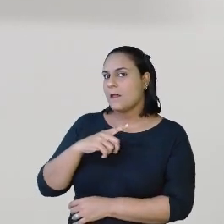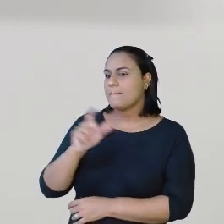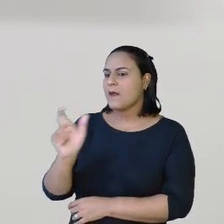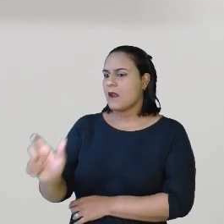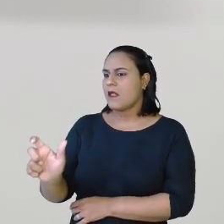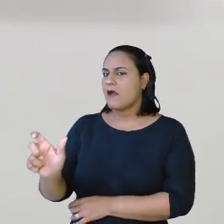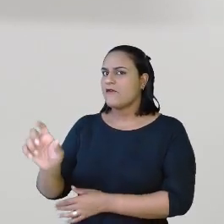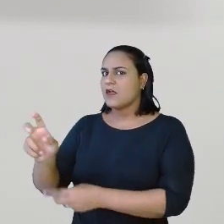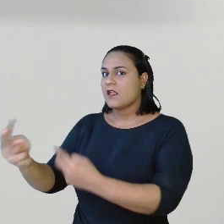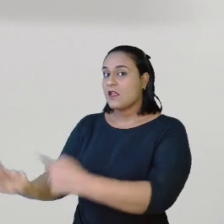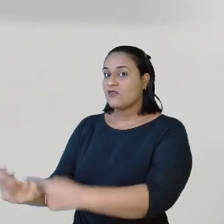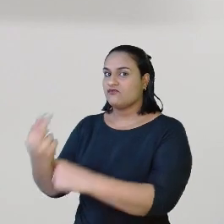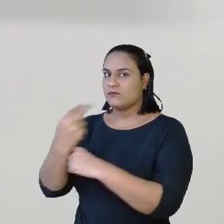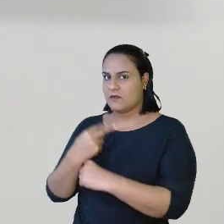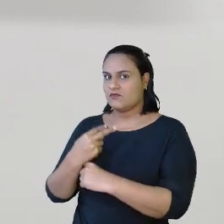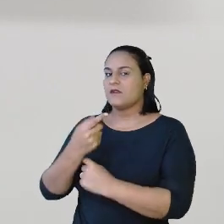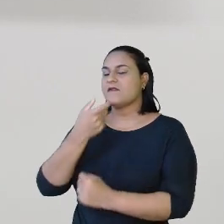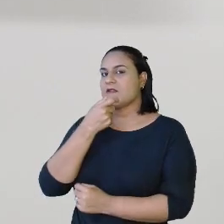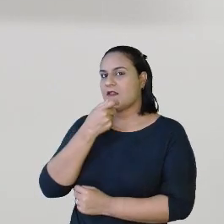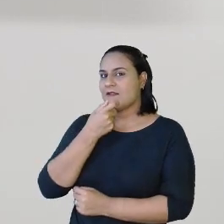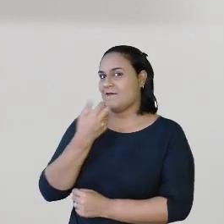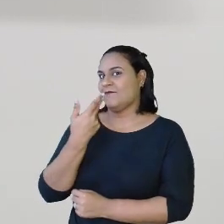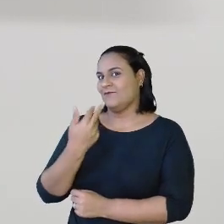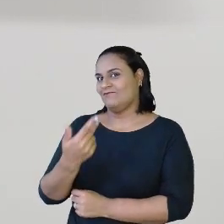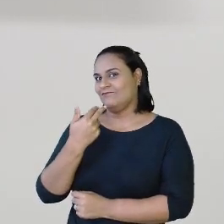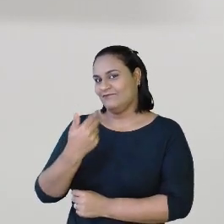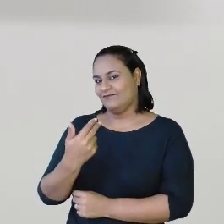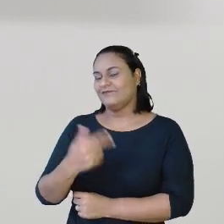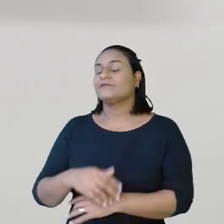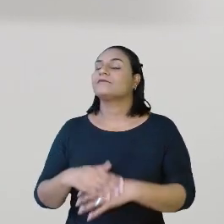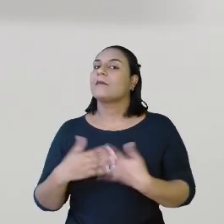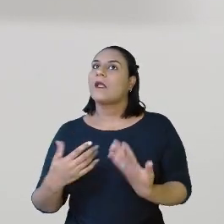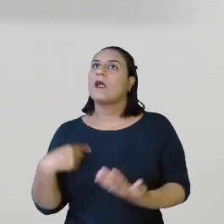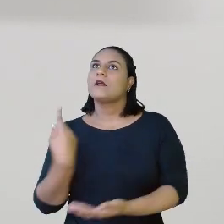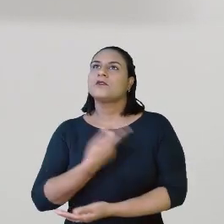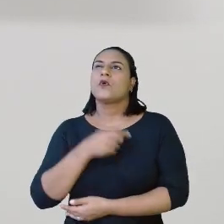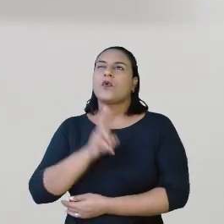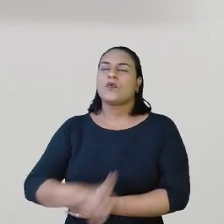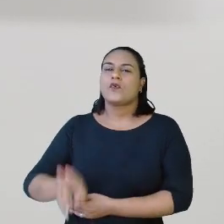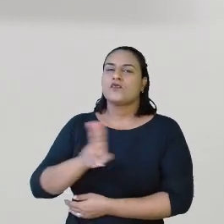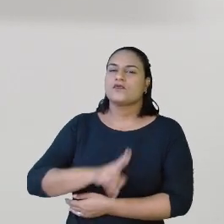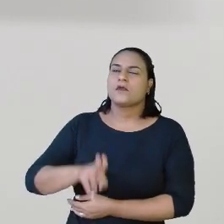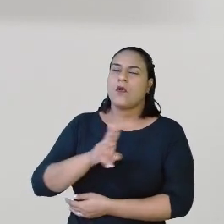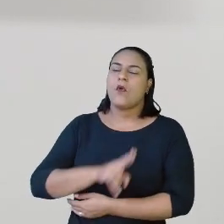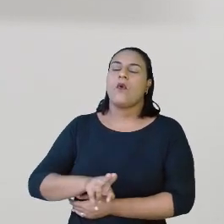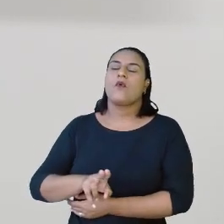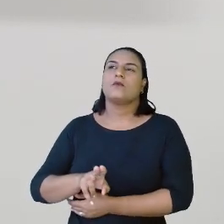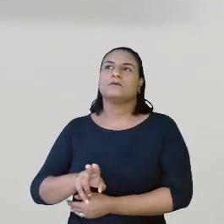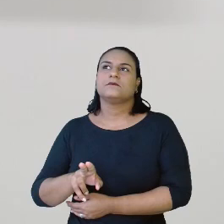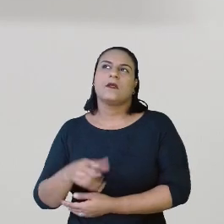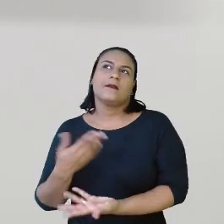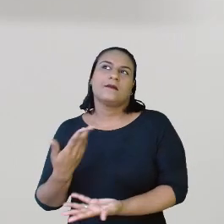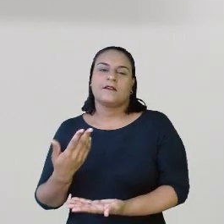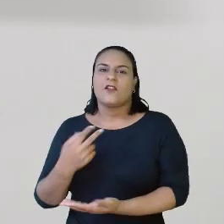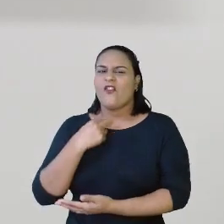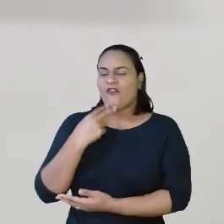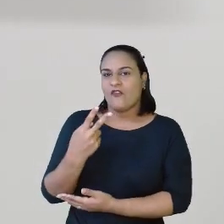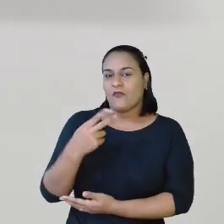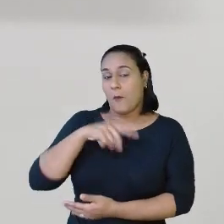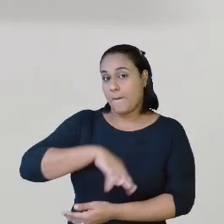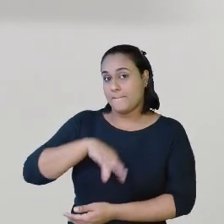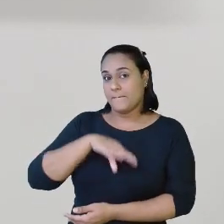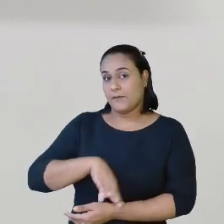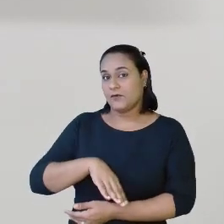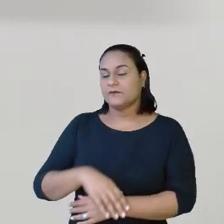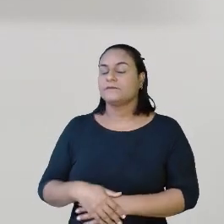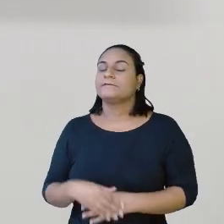foram aportuguesadas. A gente passou aqui a utilizar ela com som mais aportuguesado, e aí essas palavras, elas